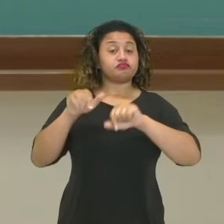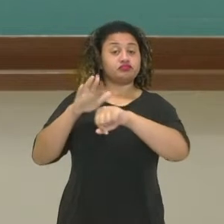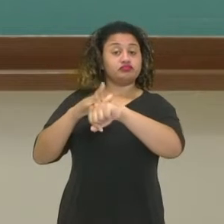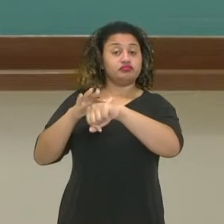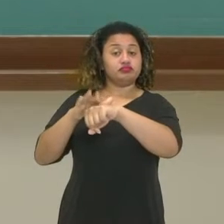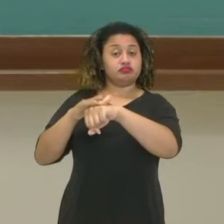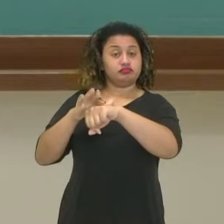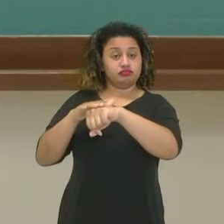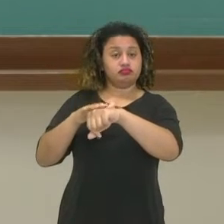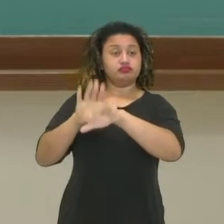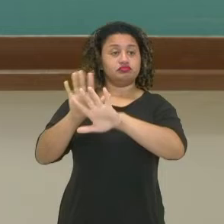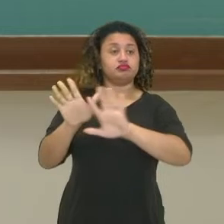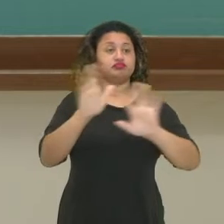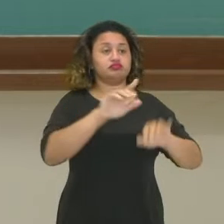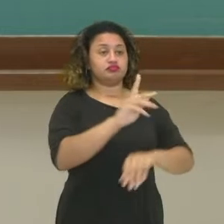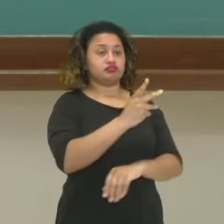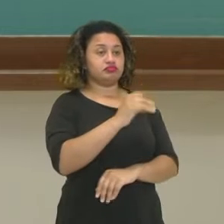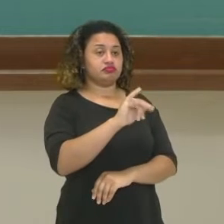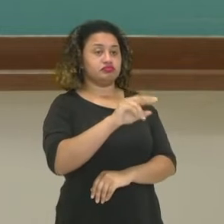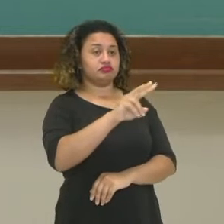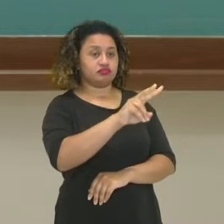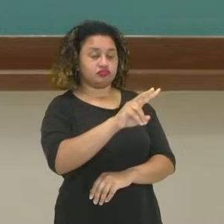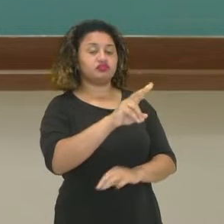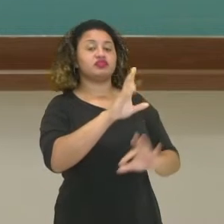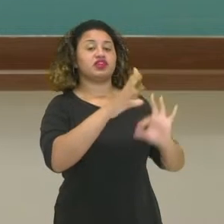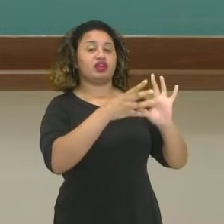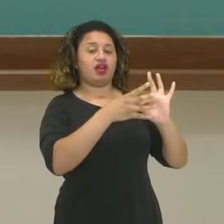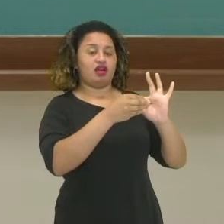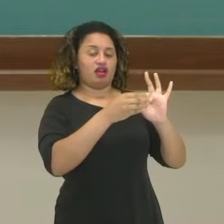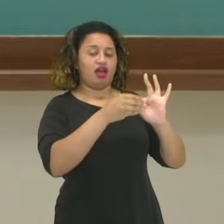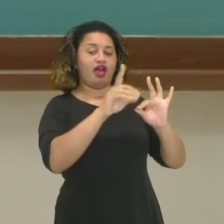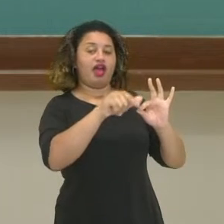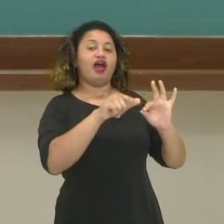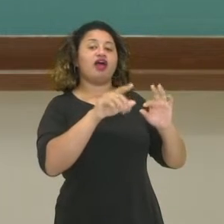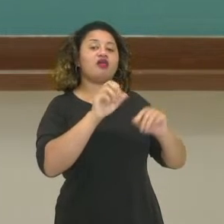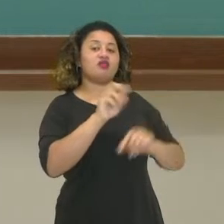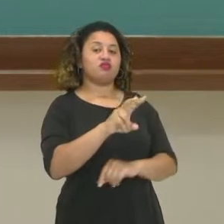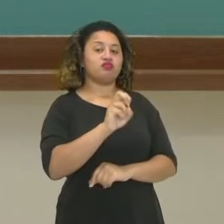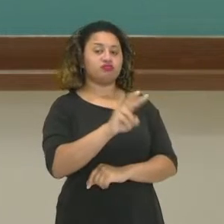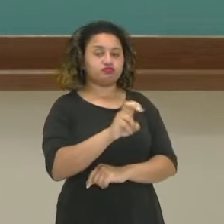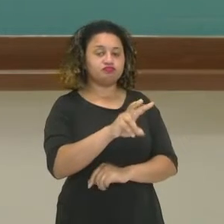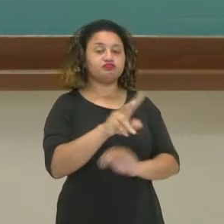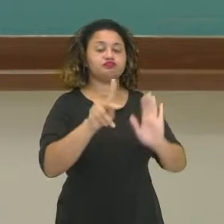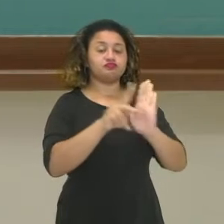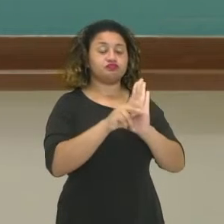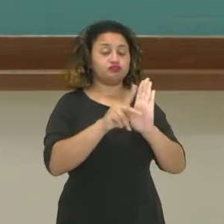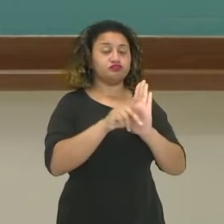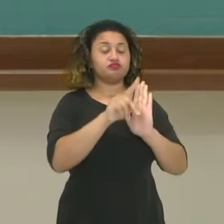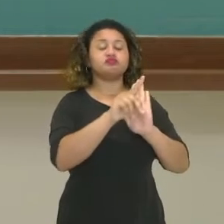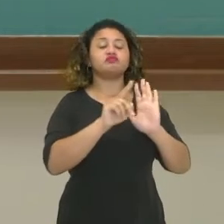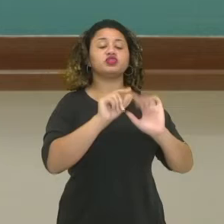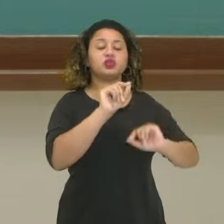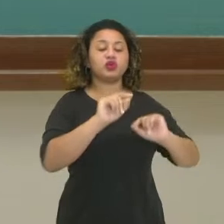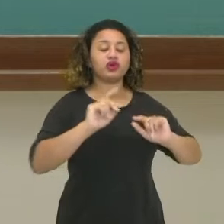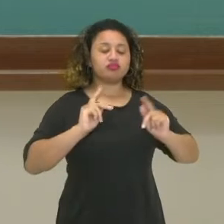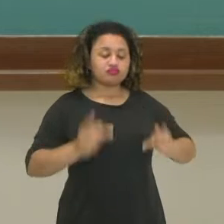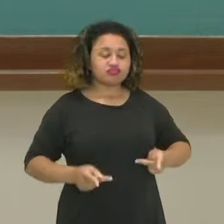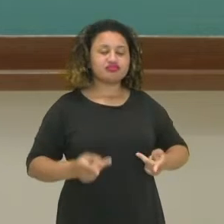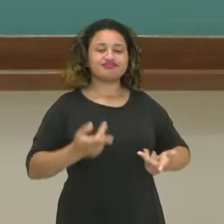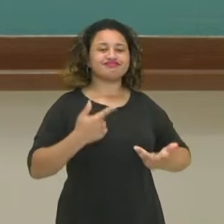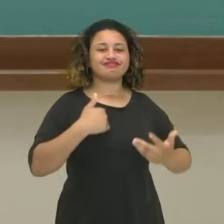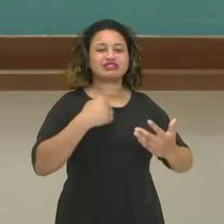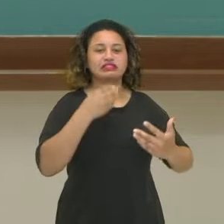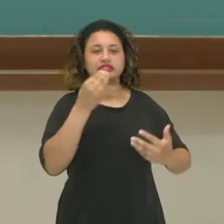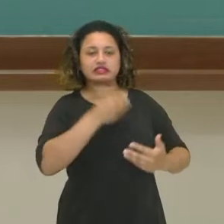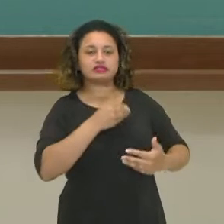doença. E o HIV é o vírus da imunodeficiência humana. Qual é a